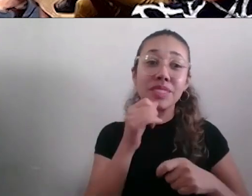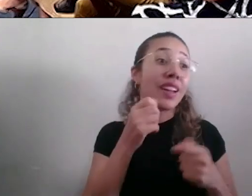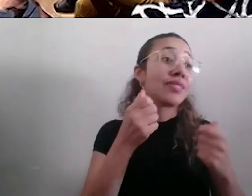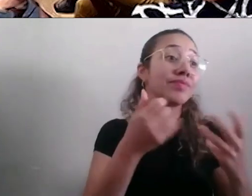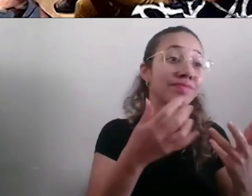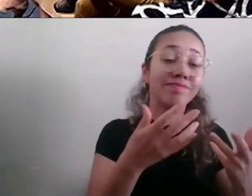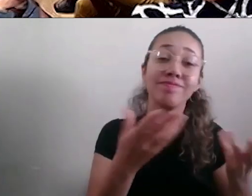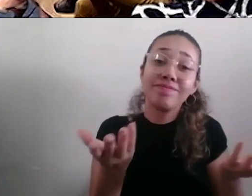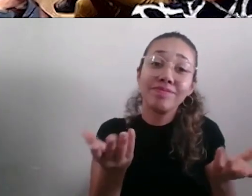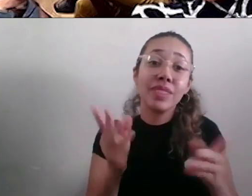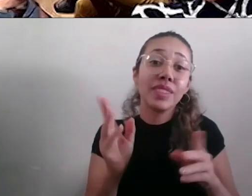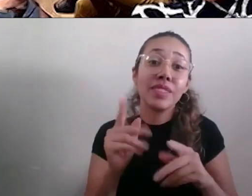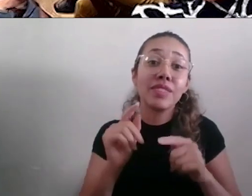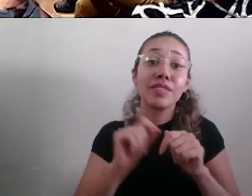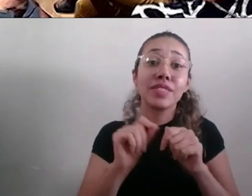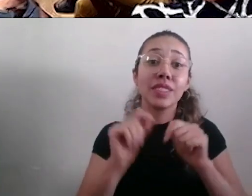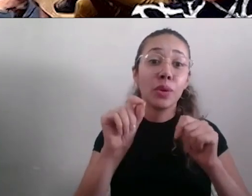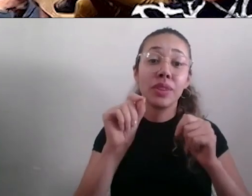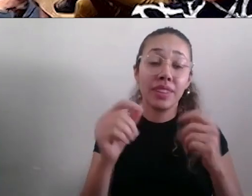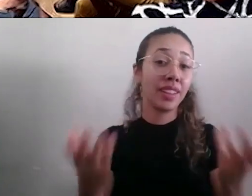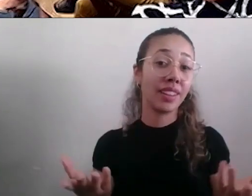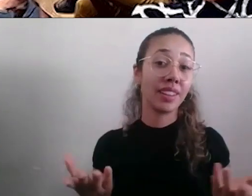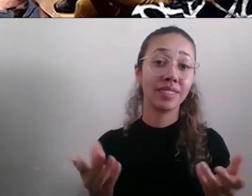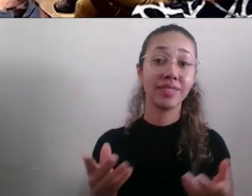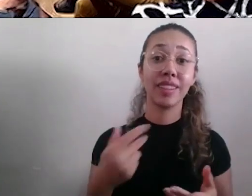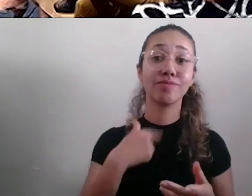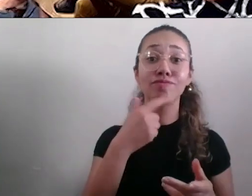nada na vida, muito menos para isso.